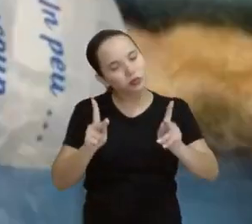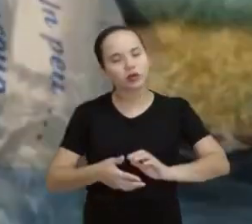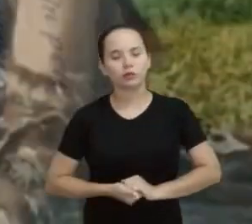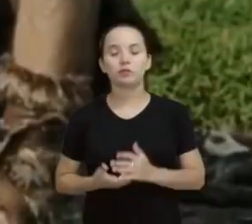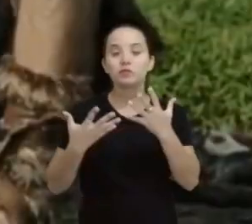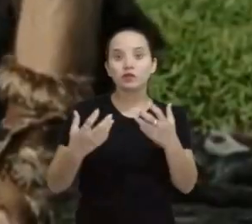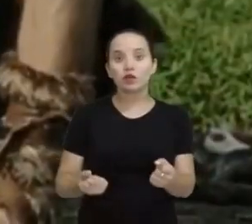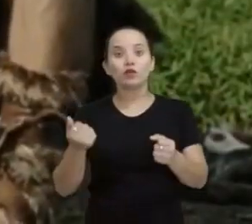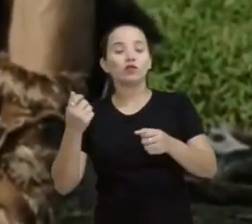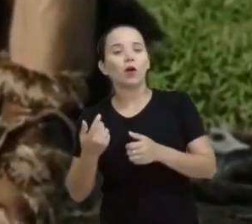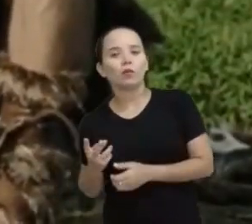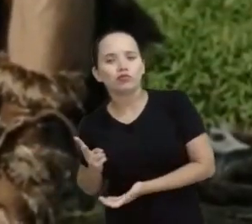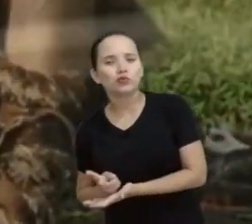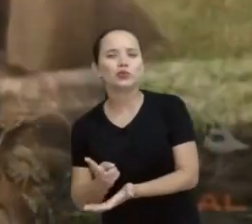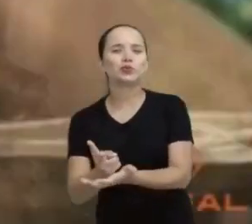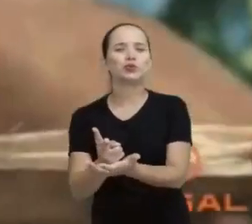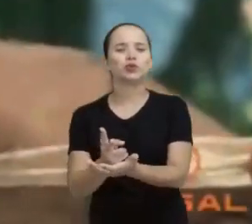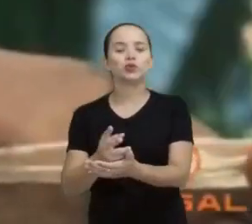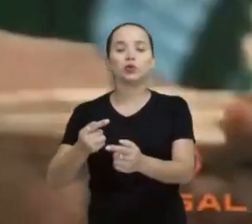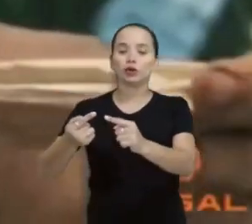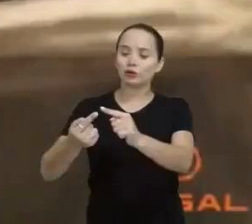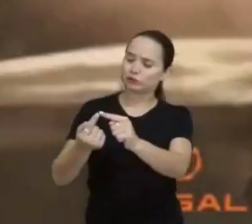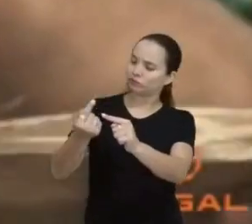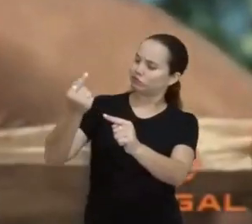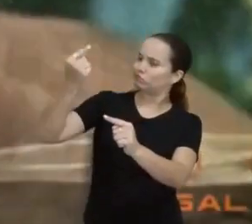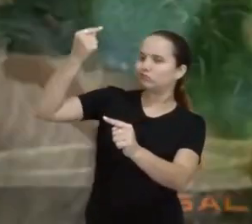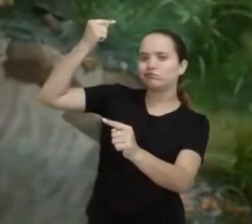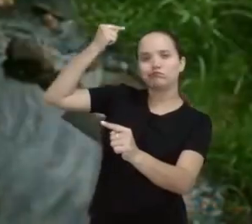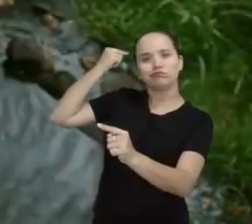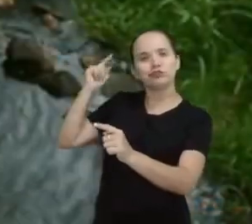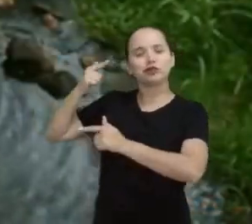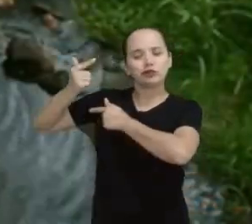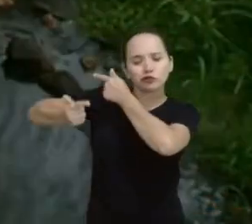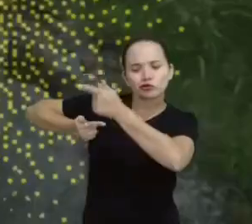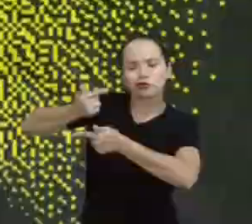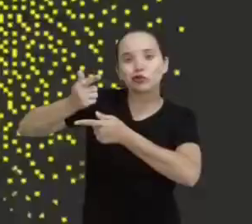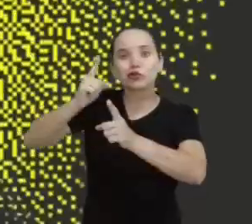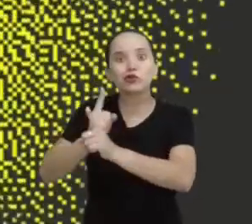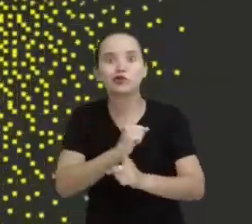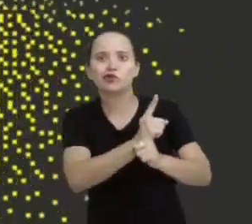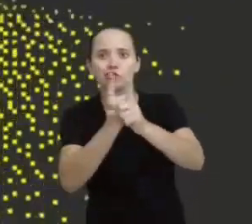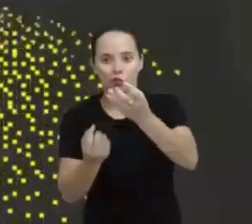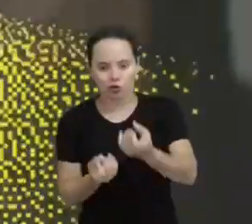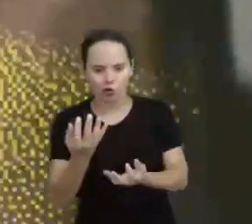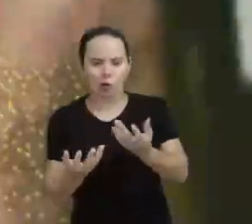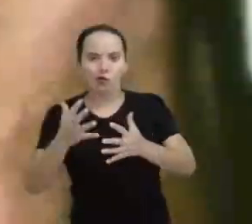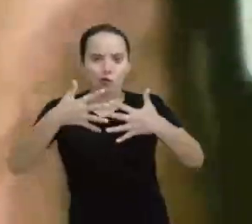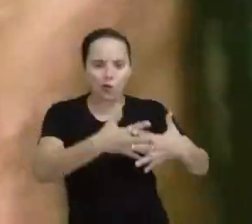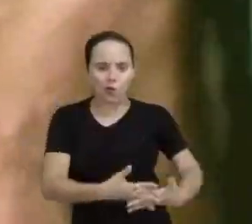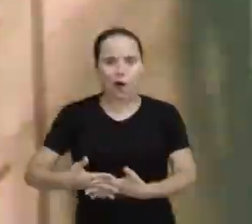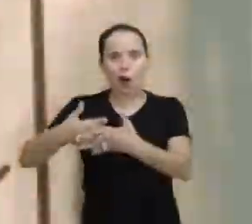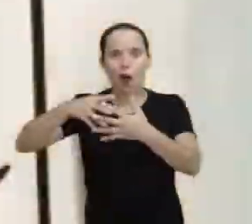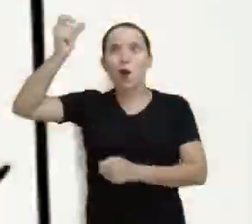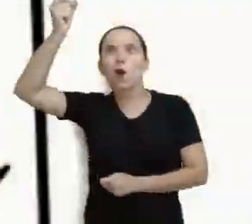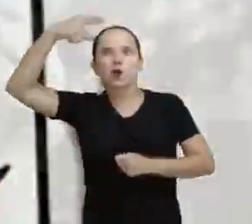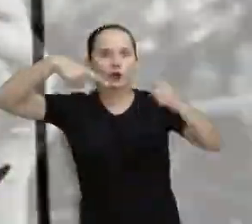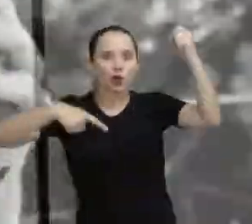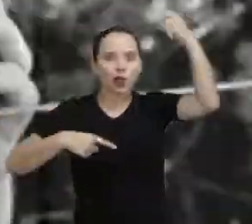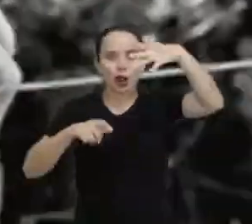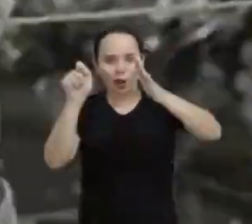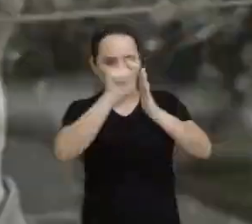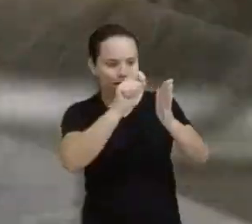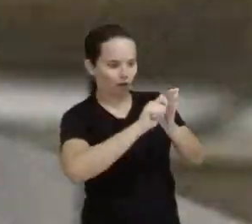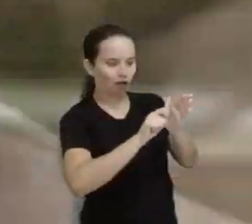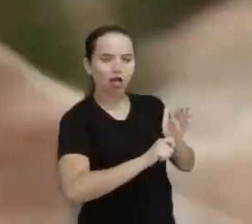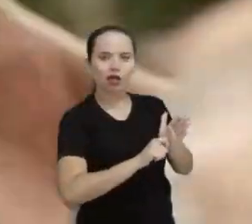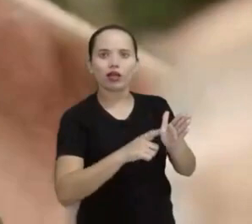longe. Quando os nossos antepassados descobriram o fogo, a roda, a lâmpada e a escrita,